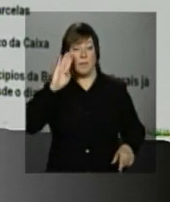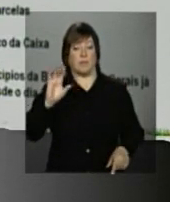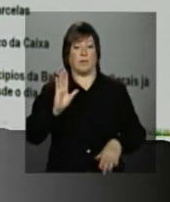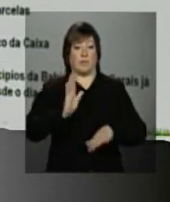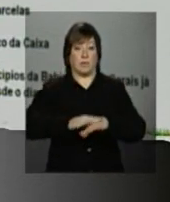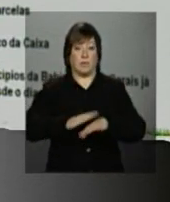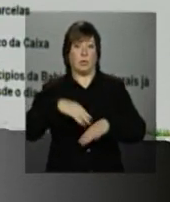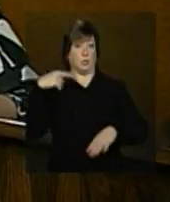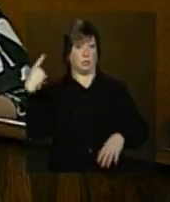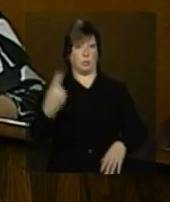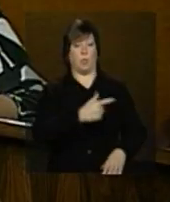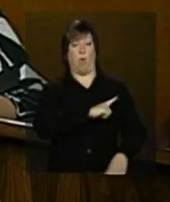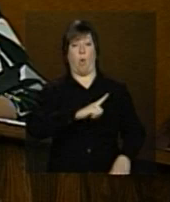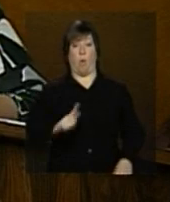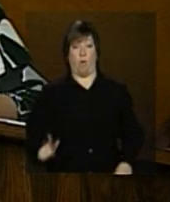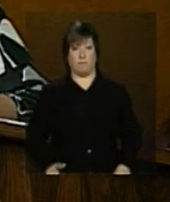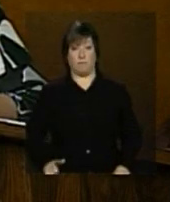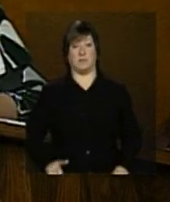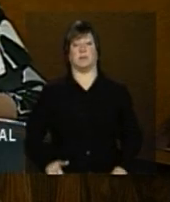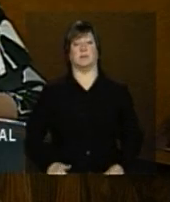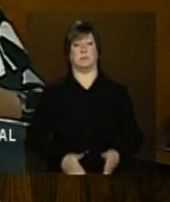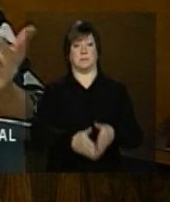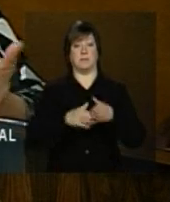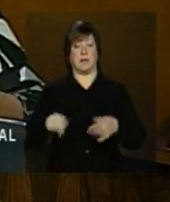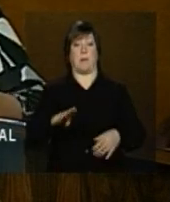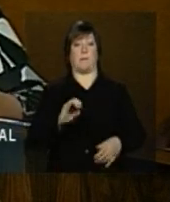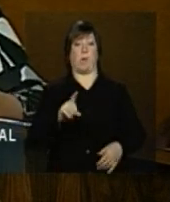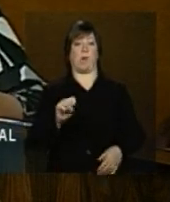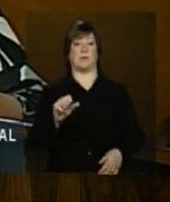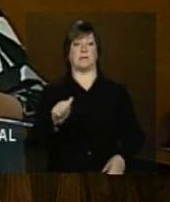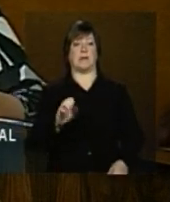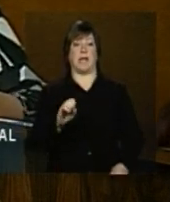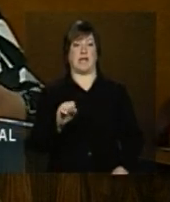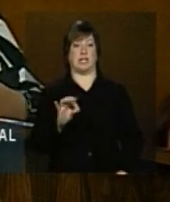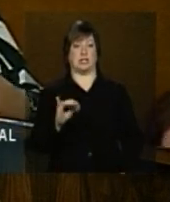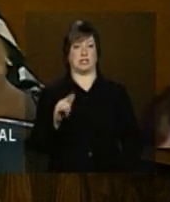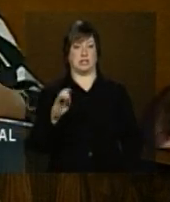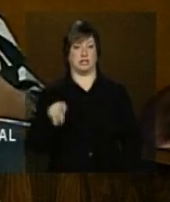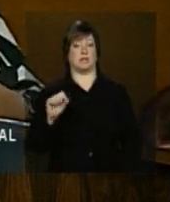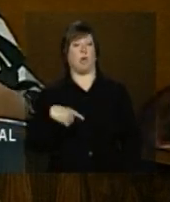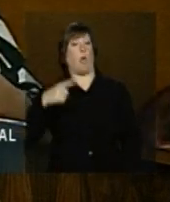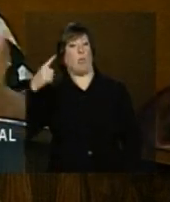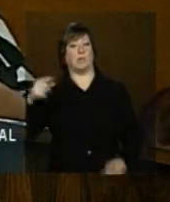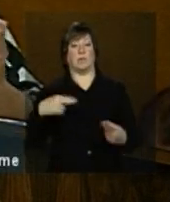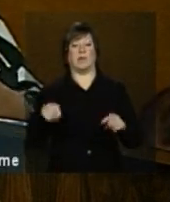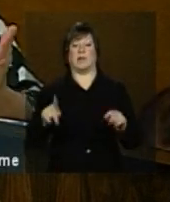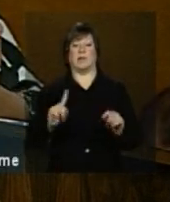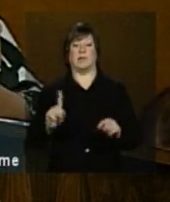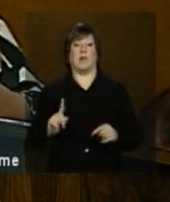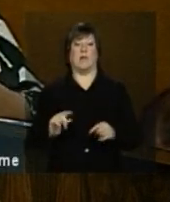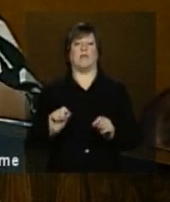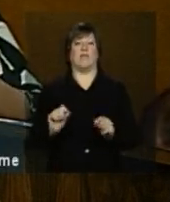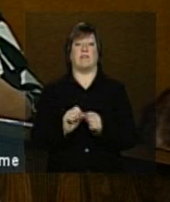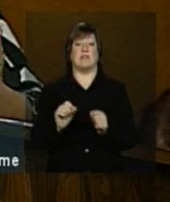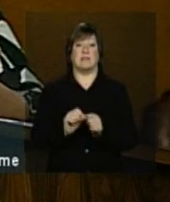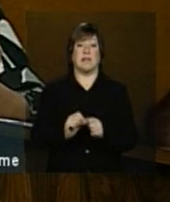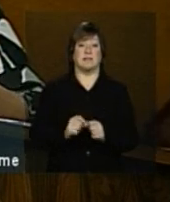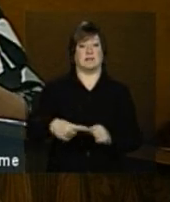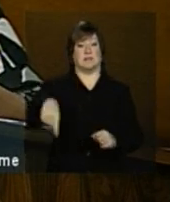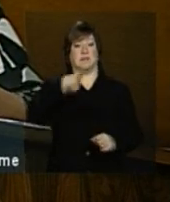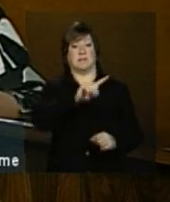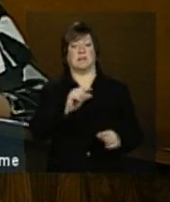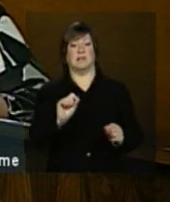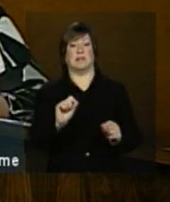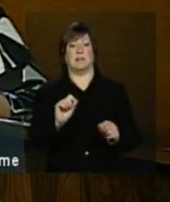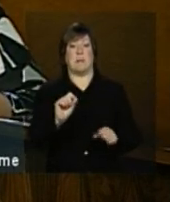próprios governadores para que o bols estiagem que é uma outra medida ele não se sobrepusesse não desestimula a